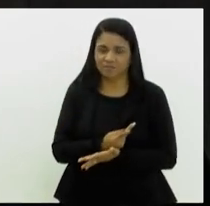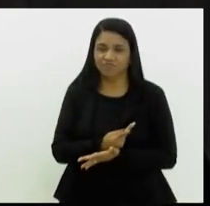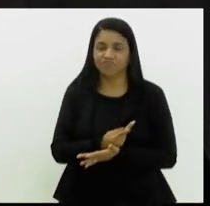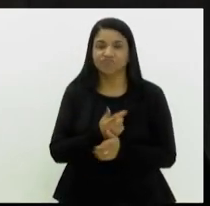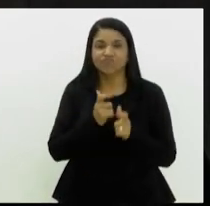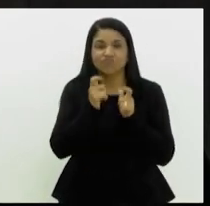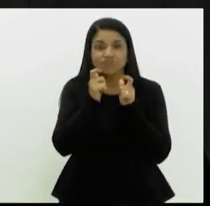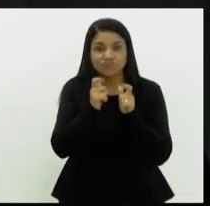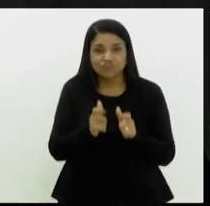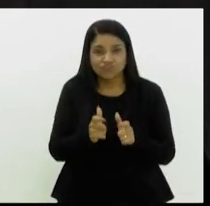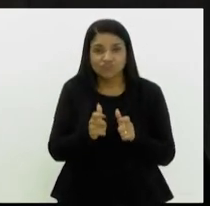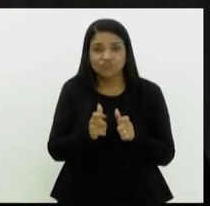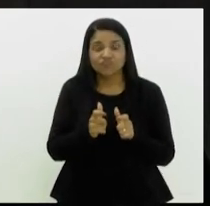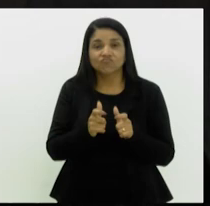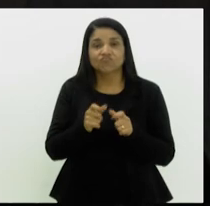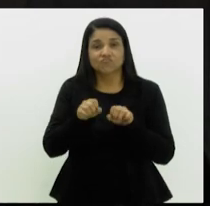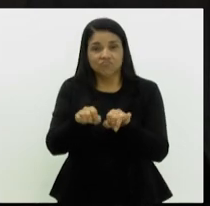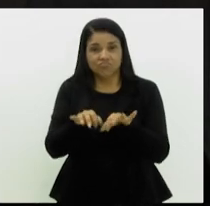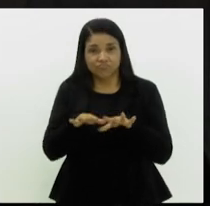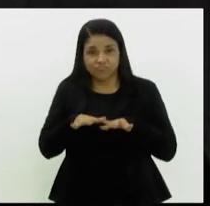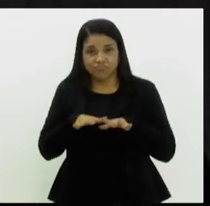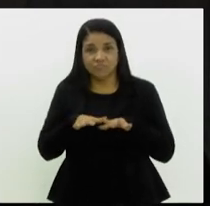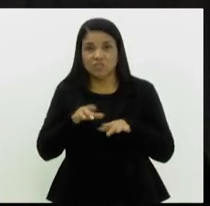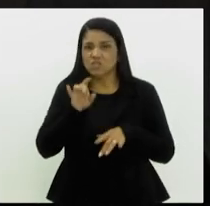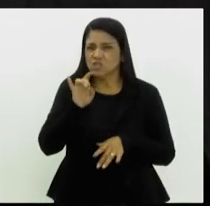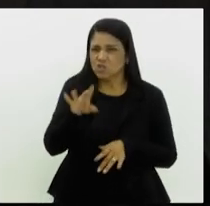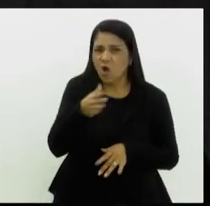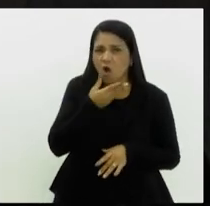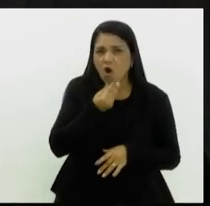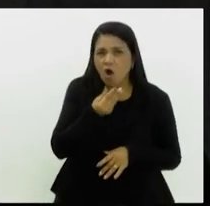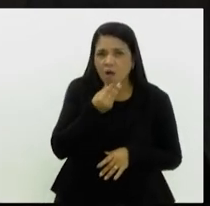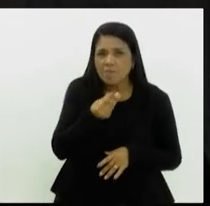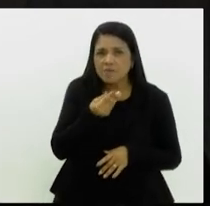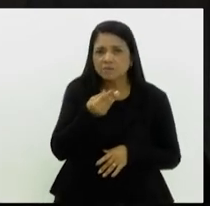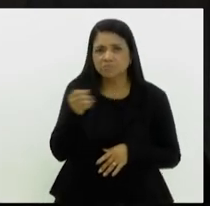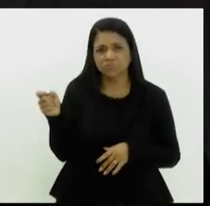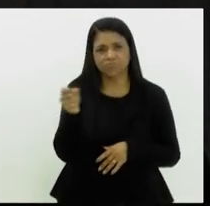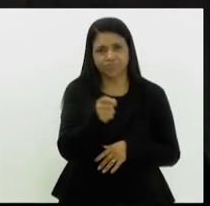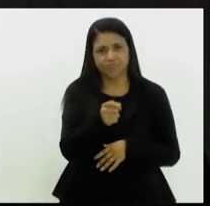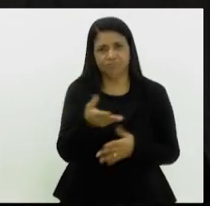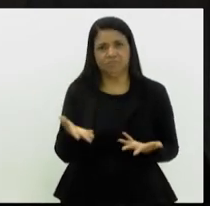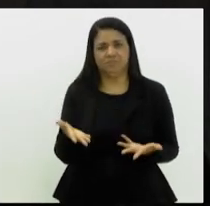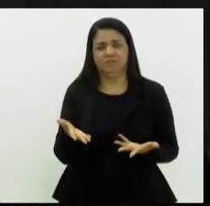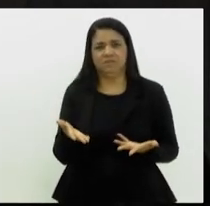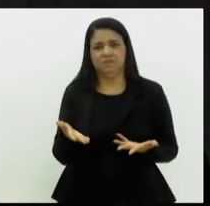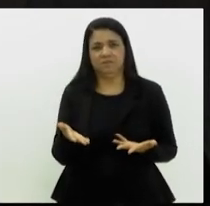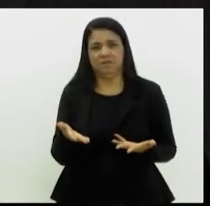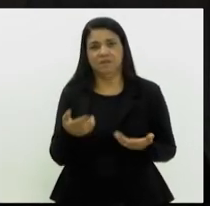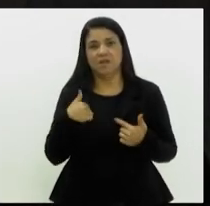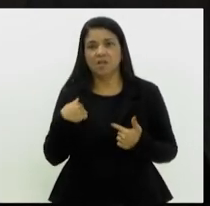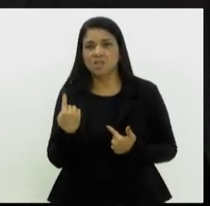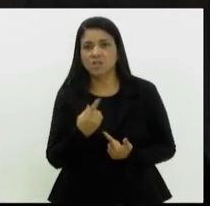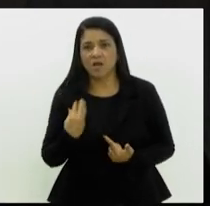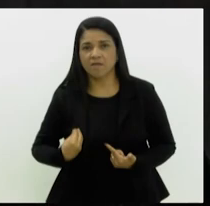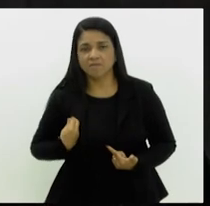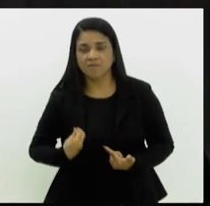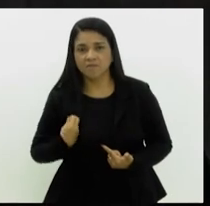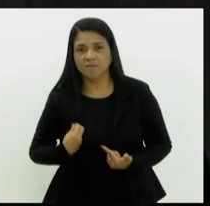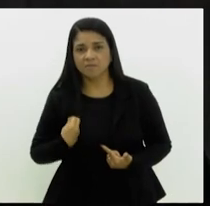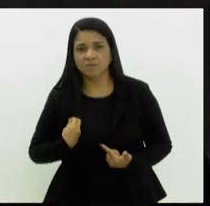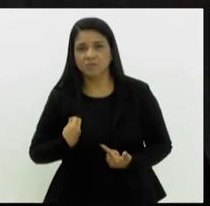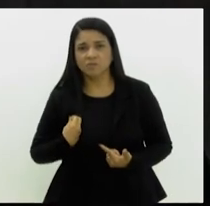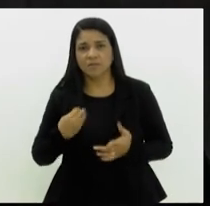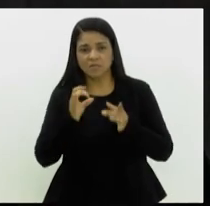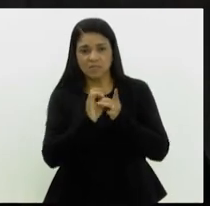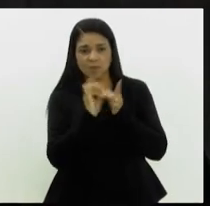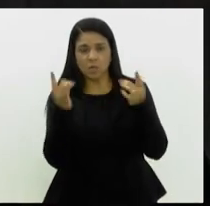parlamento só pertencem aos homens e só os homens, assim, devem ocupar esse espaço, porque a gente vive uma democracia às avessas.